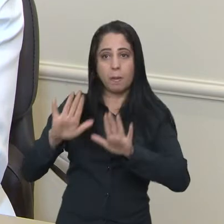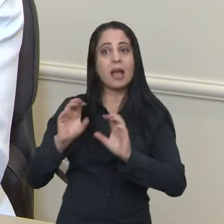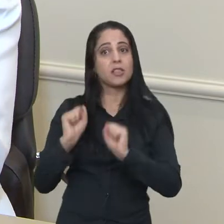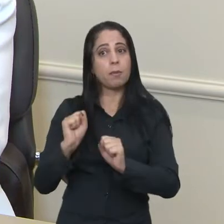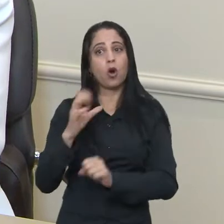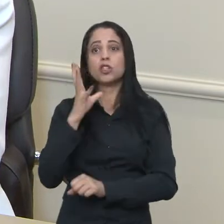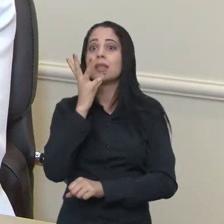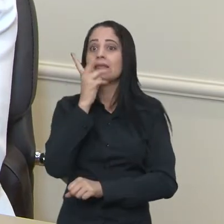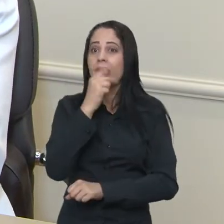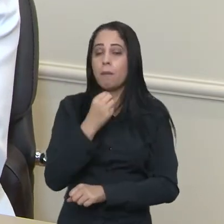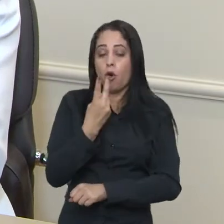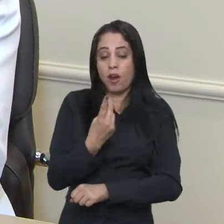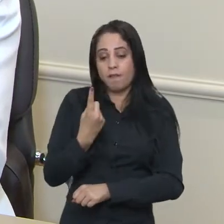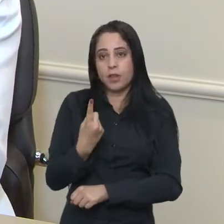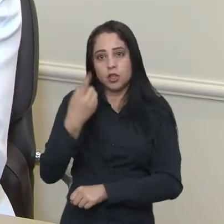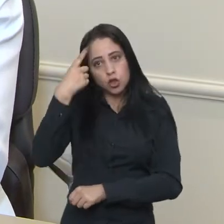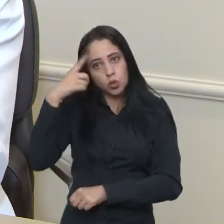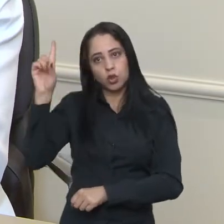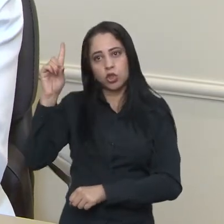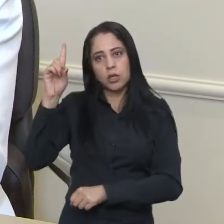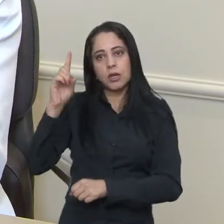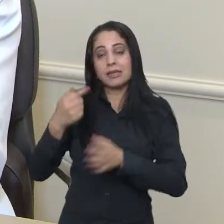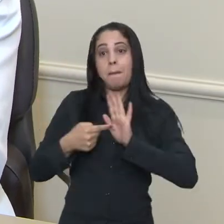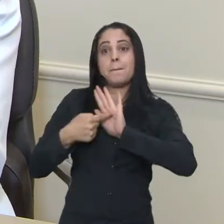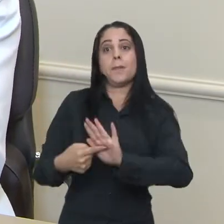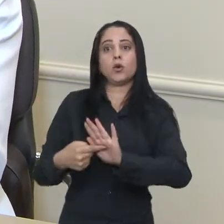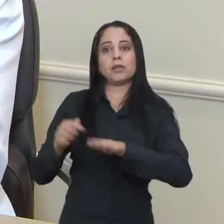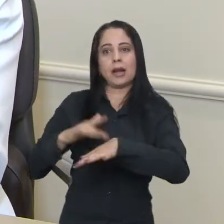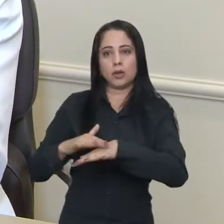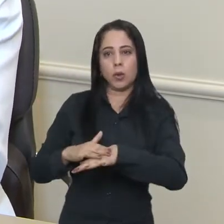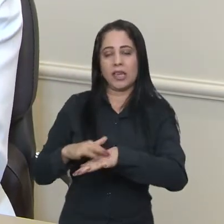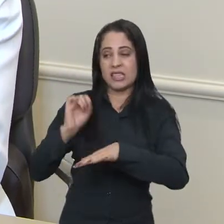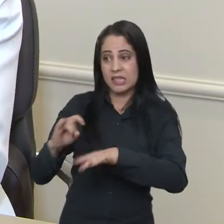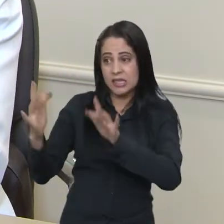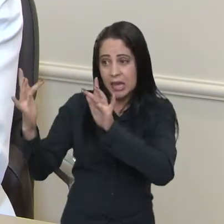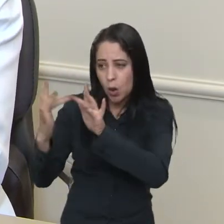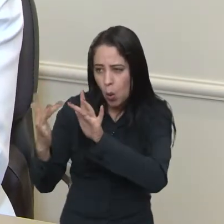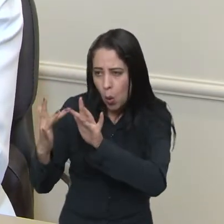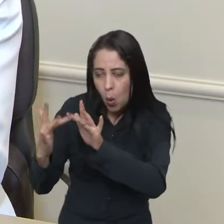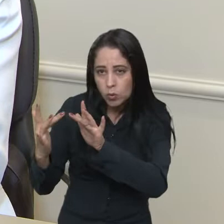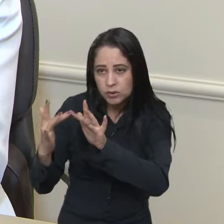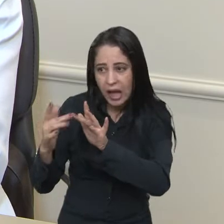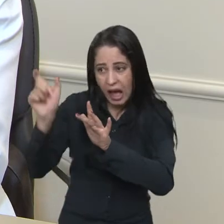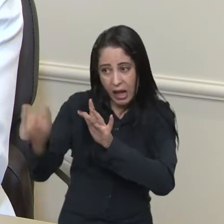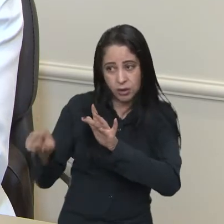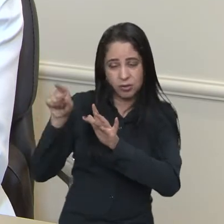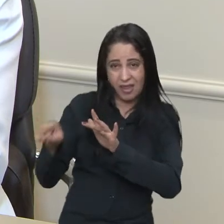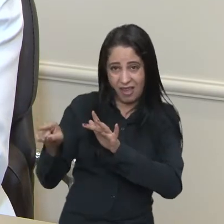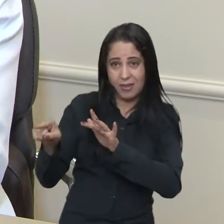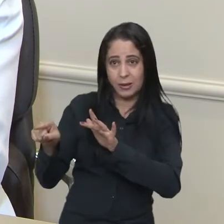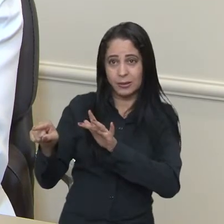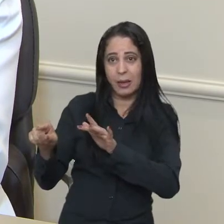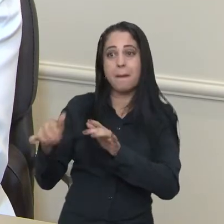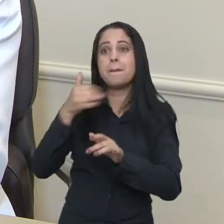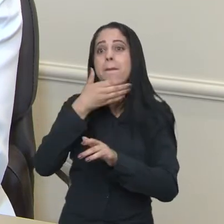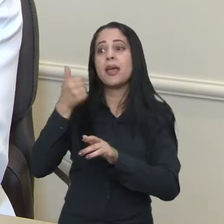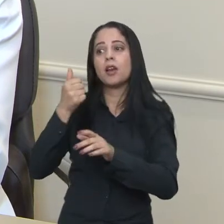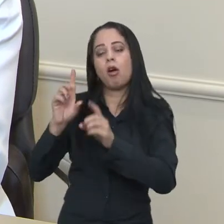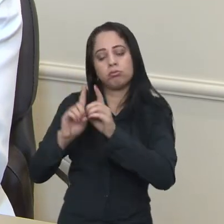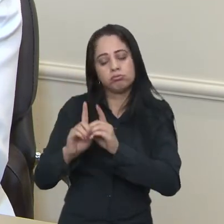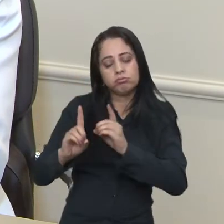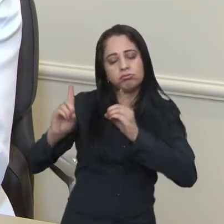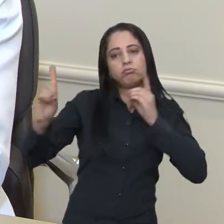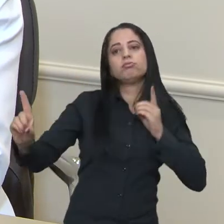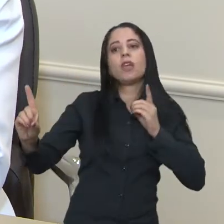mas pode demorar até 21 dias depois que a pessoa teve o contato então aquelas pessoas que tiveram contato com alguém contaminado o